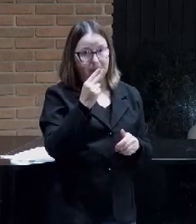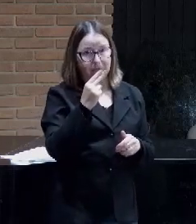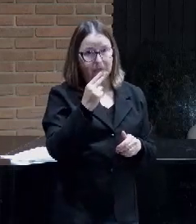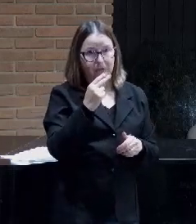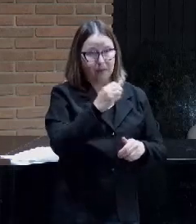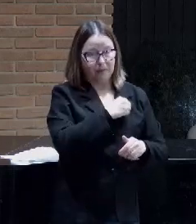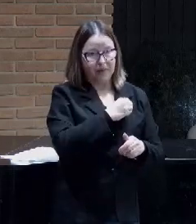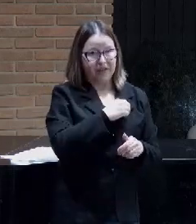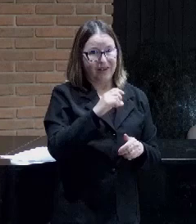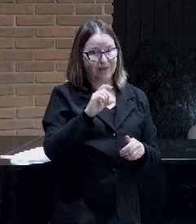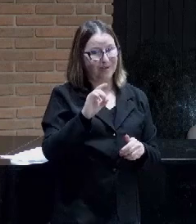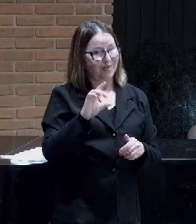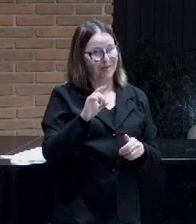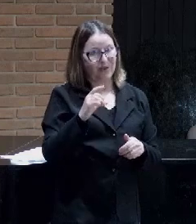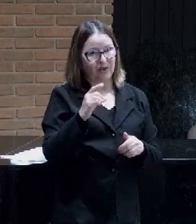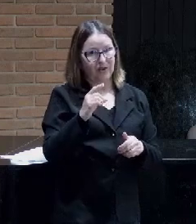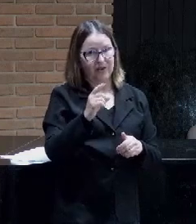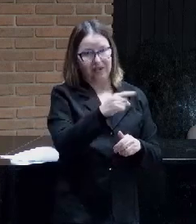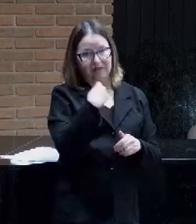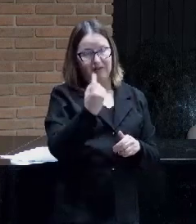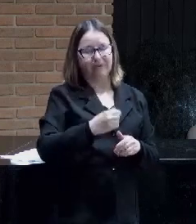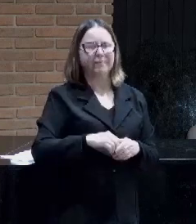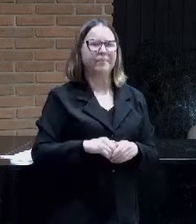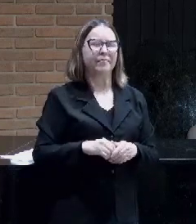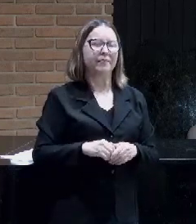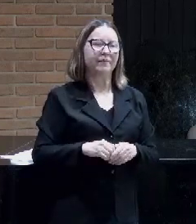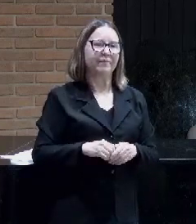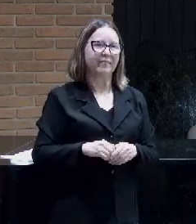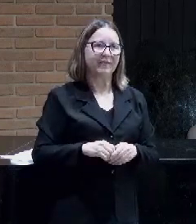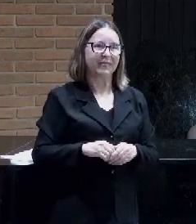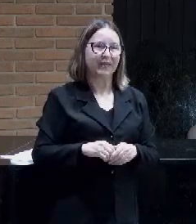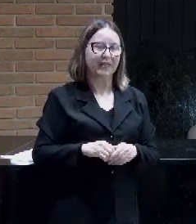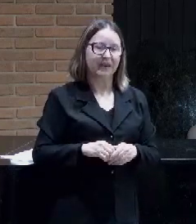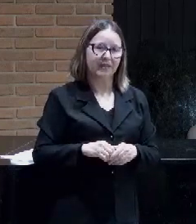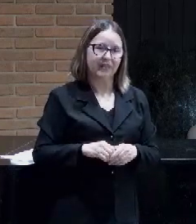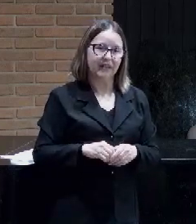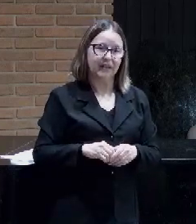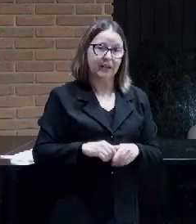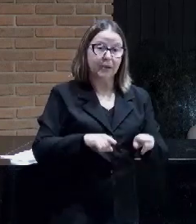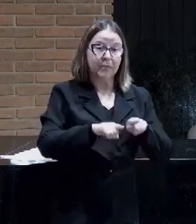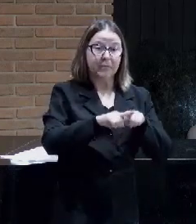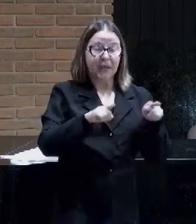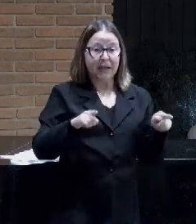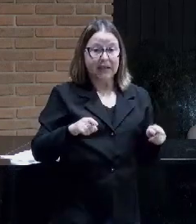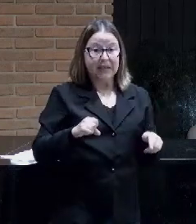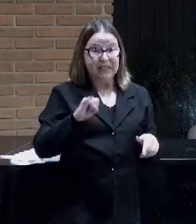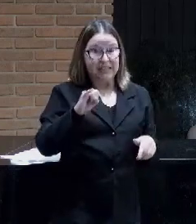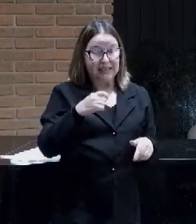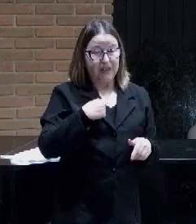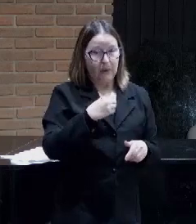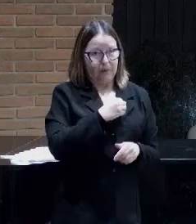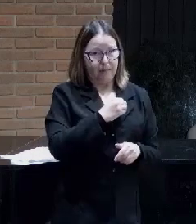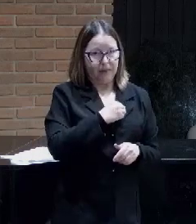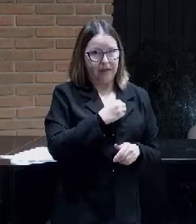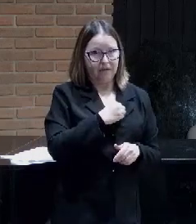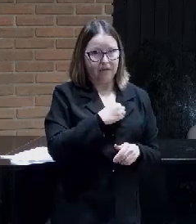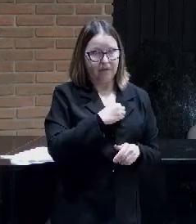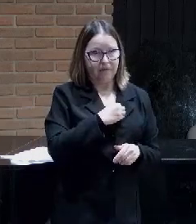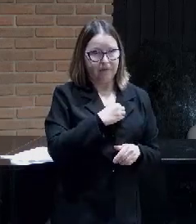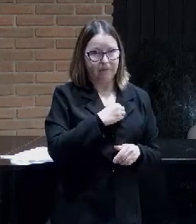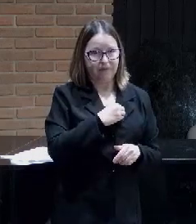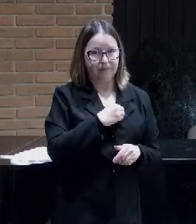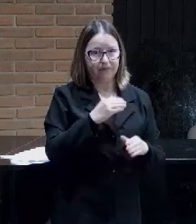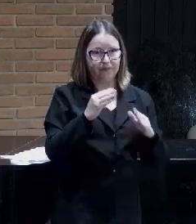nós. Mas Felipe, tudo bem, não afeta só a nós. Mas se eu estou pecando dentro da igreja, isso quer dizer que